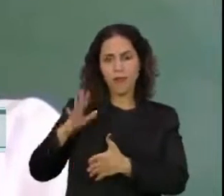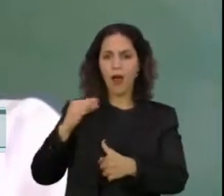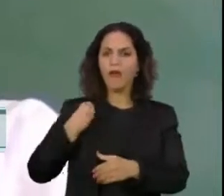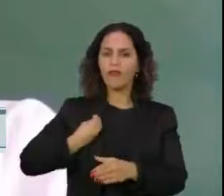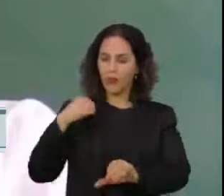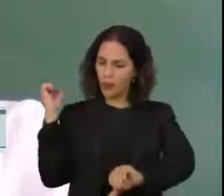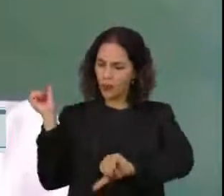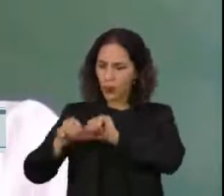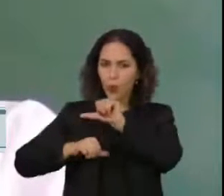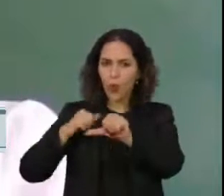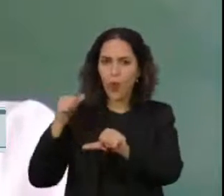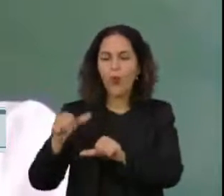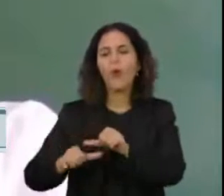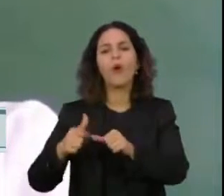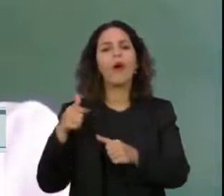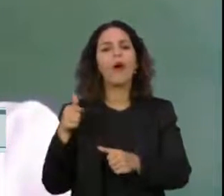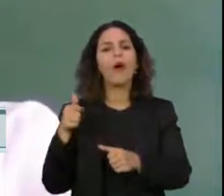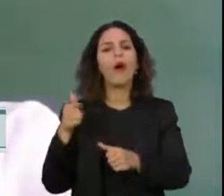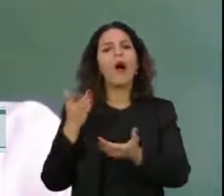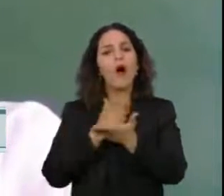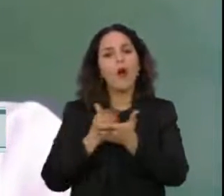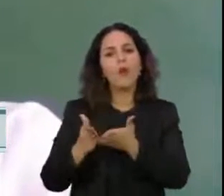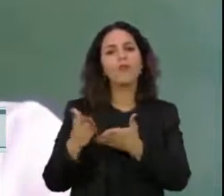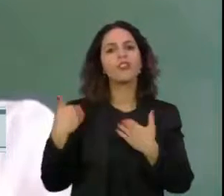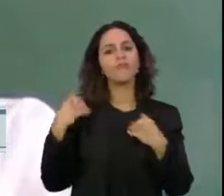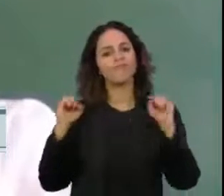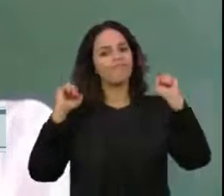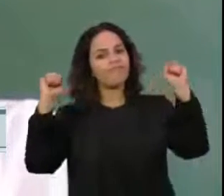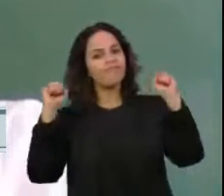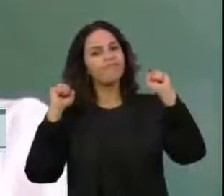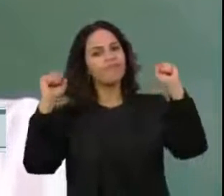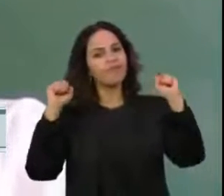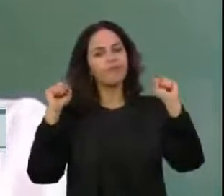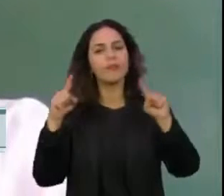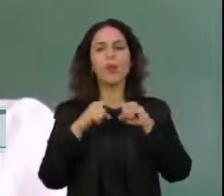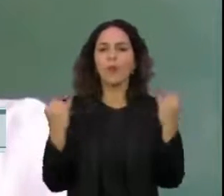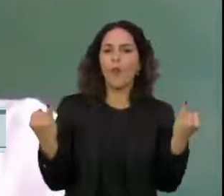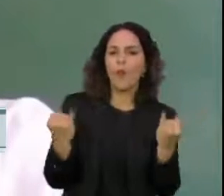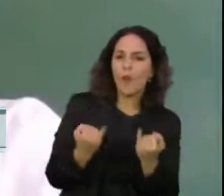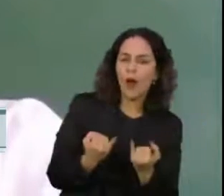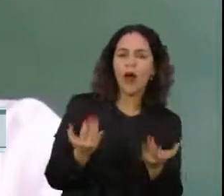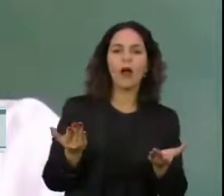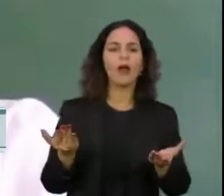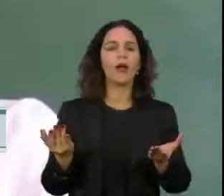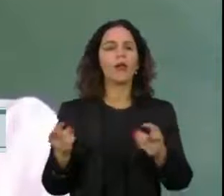estilo de vida, passaram a praticar atividade física, perderam peso,